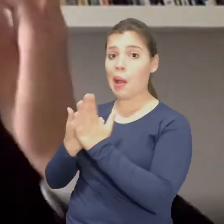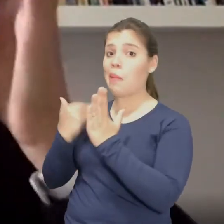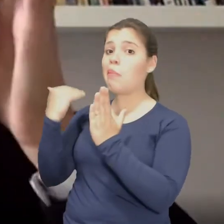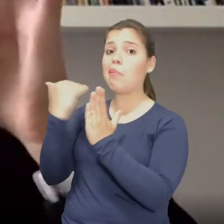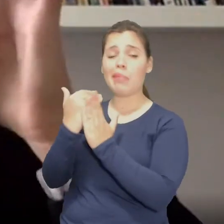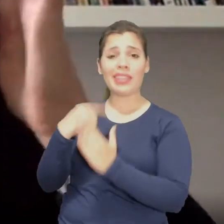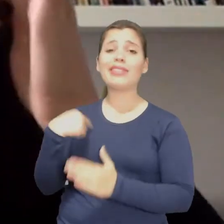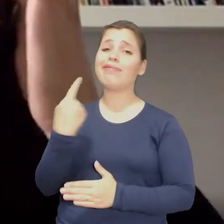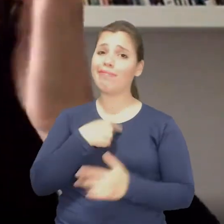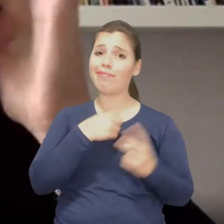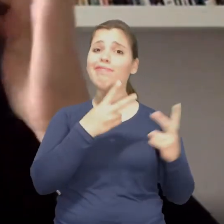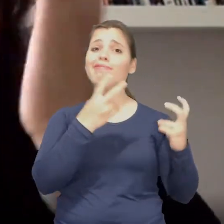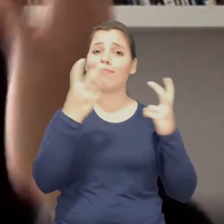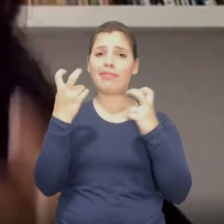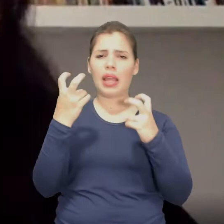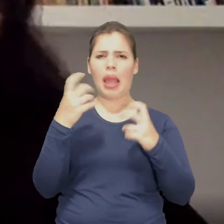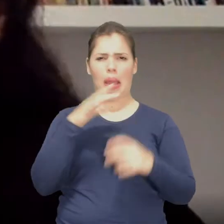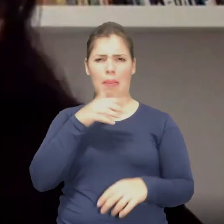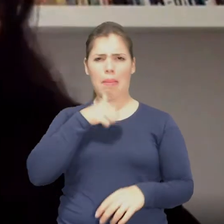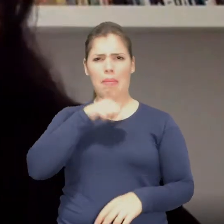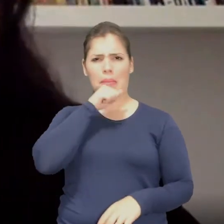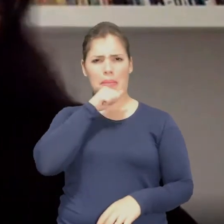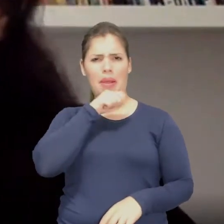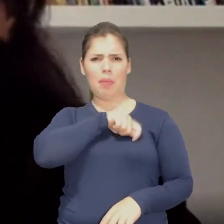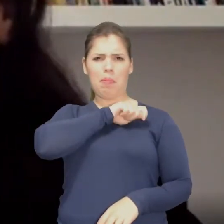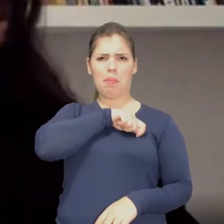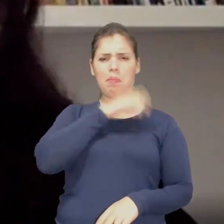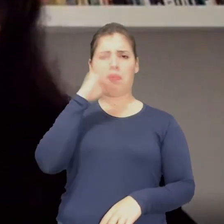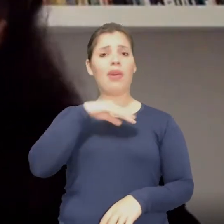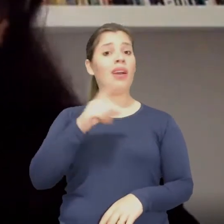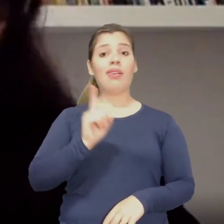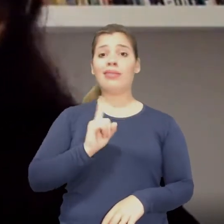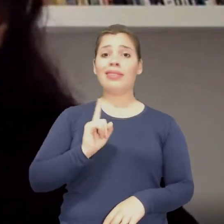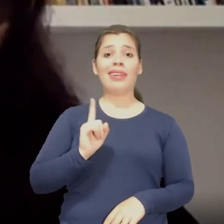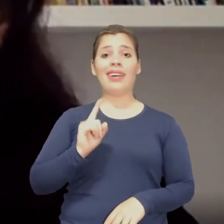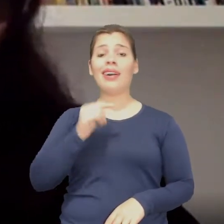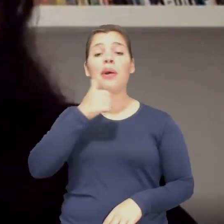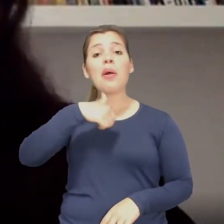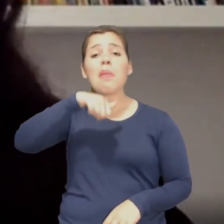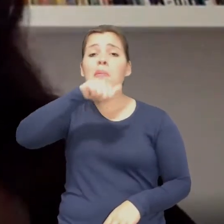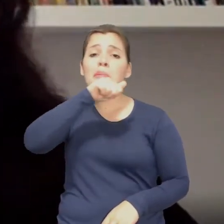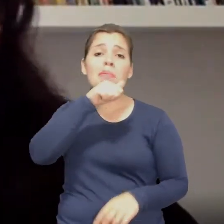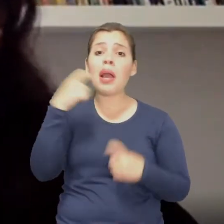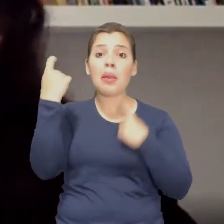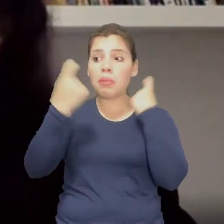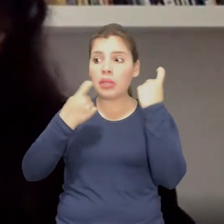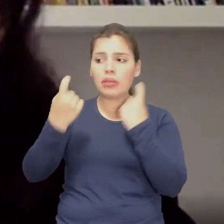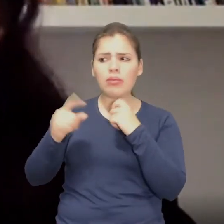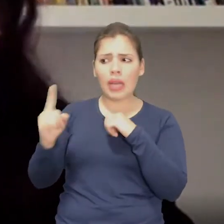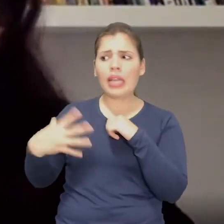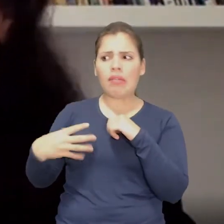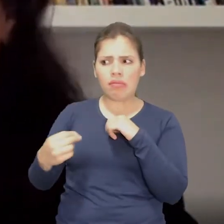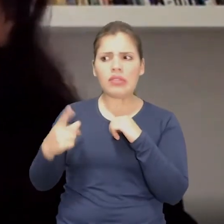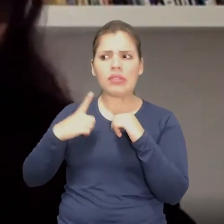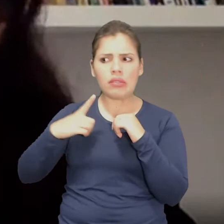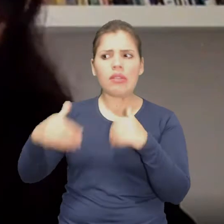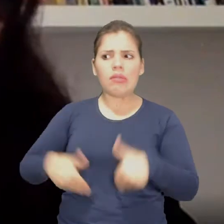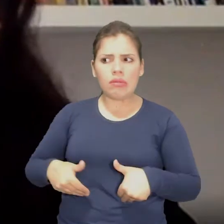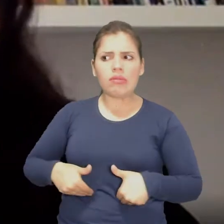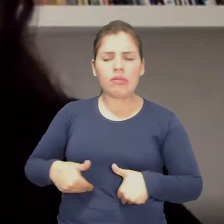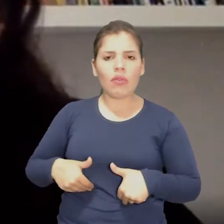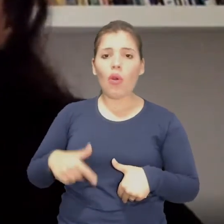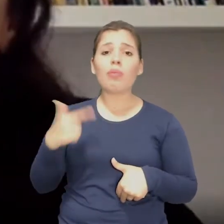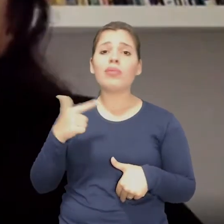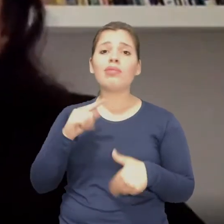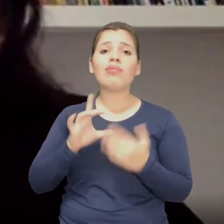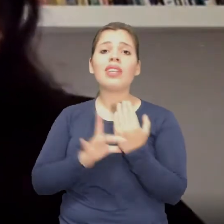transtornos alimentares. E não é por maldade, é porque ela não quer que o filho passe fome, se preocupa excessivamente com a fome do filho